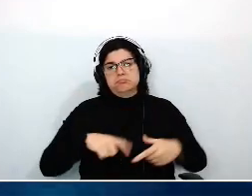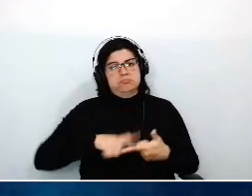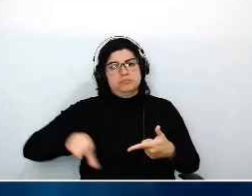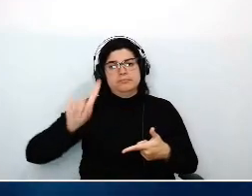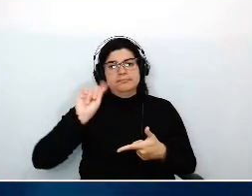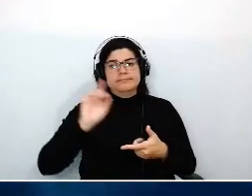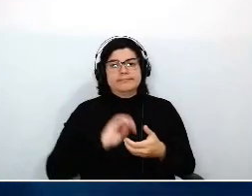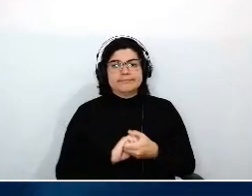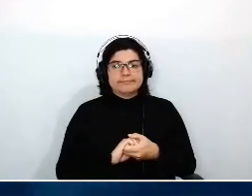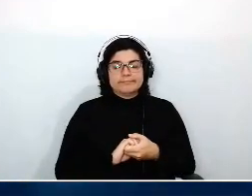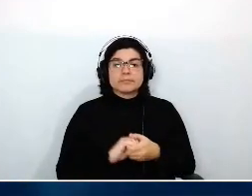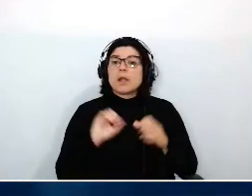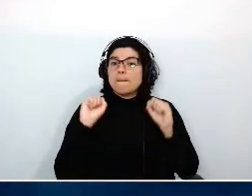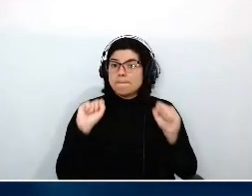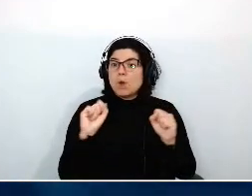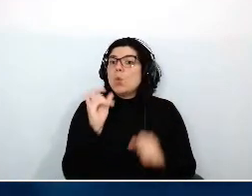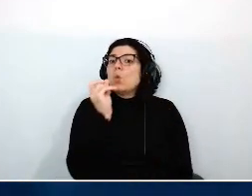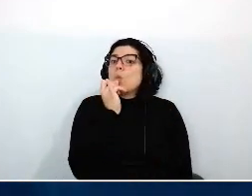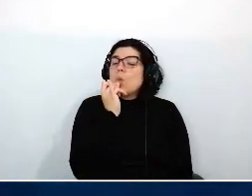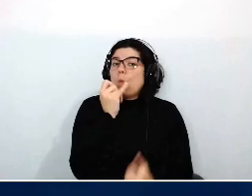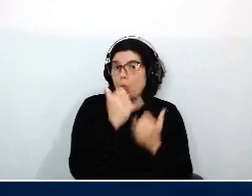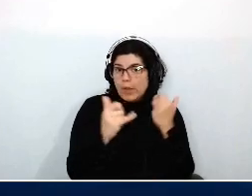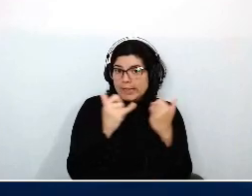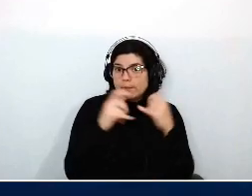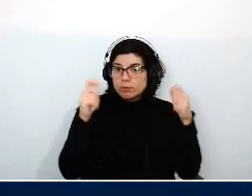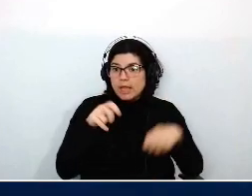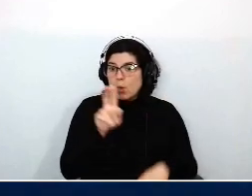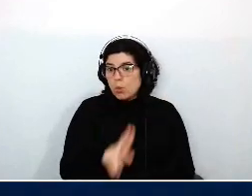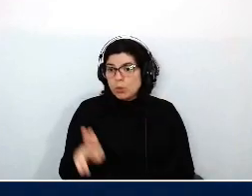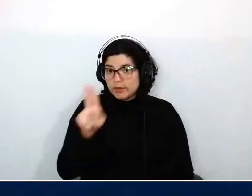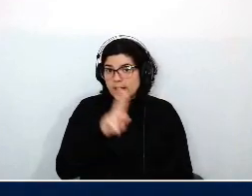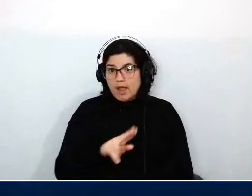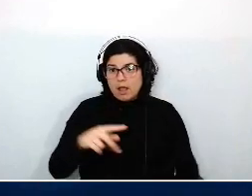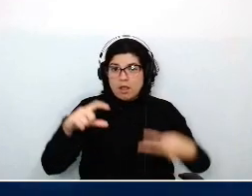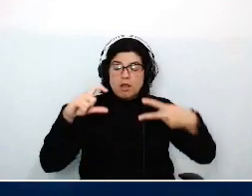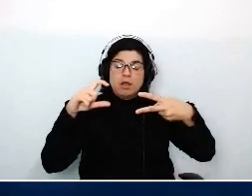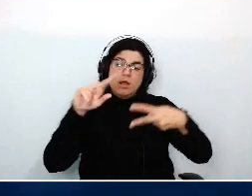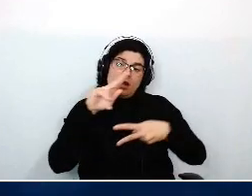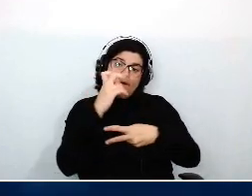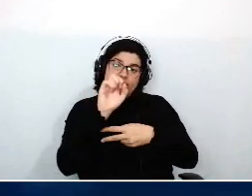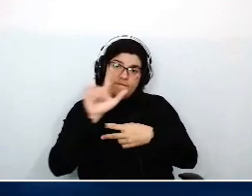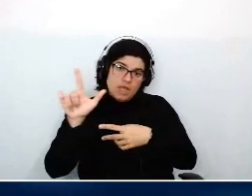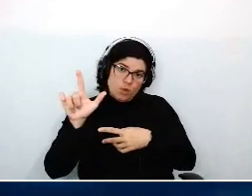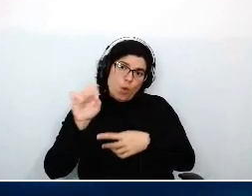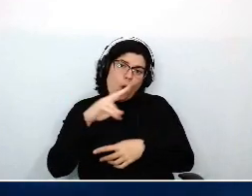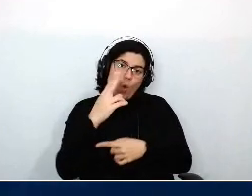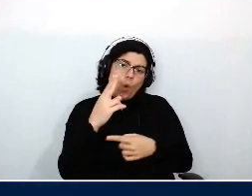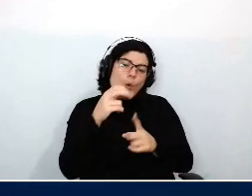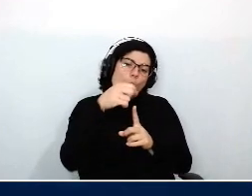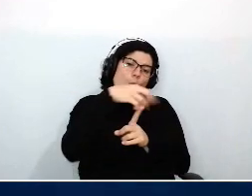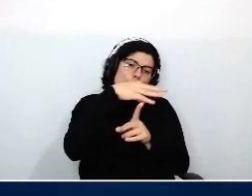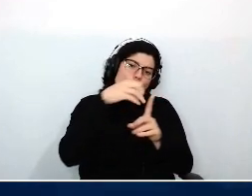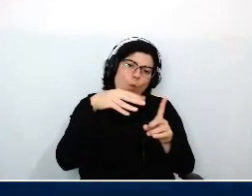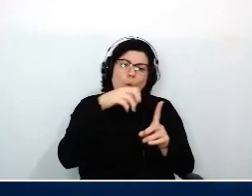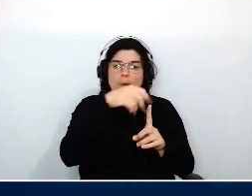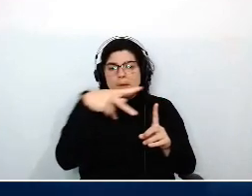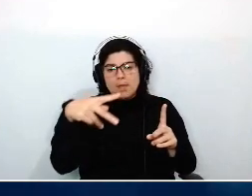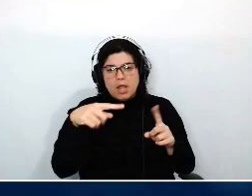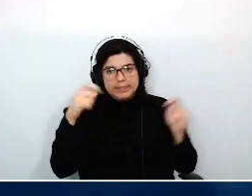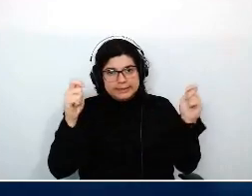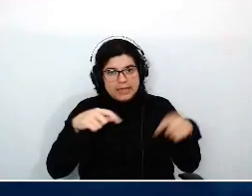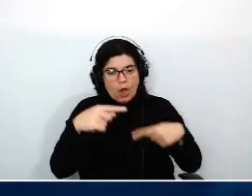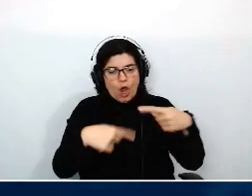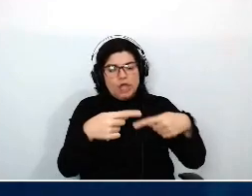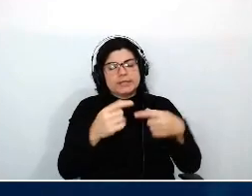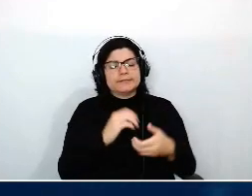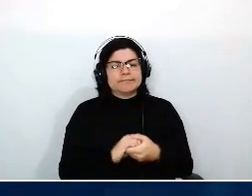estar alguns exemplos de casos de uso para o FEL? Tu acabou de citar, né? É. Ou alguma aplicação que roda ele, alguma coisa... Acho que é isso. Por